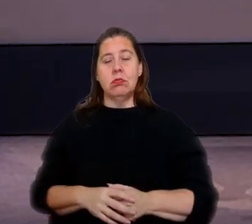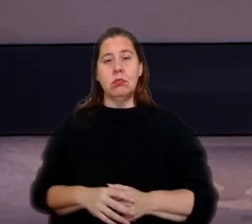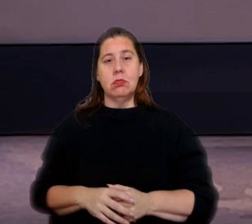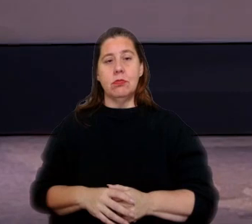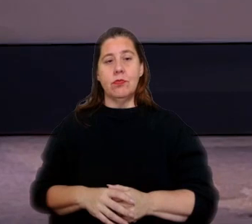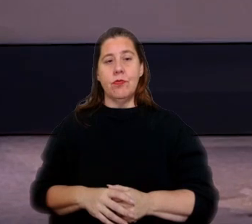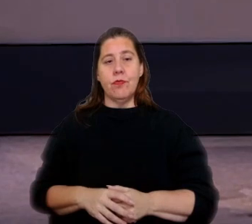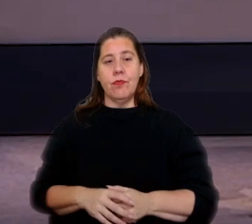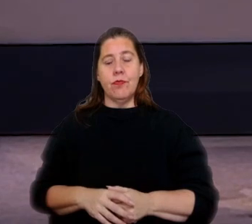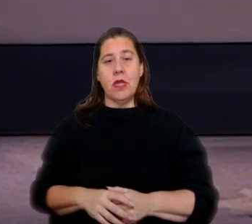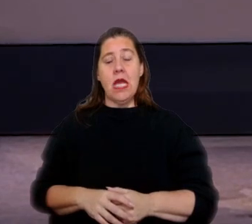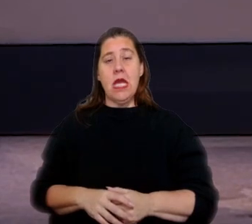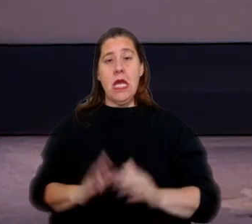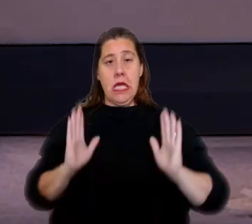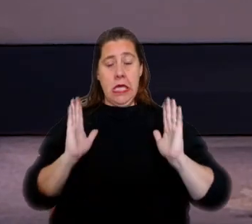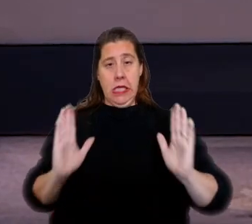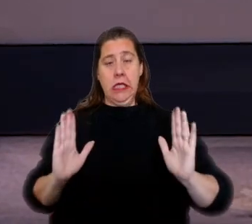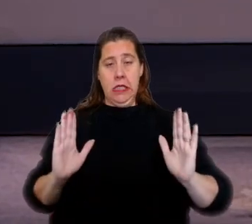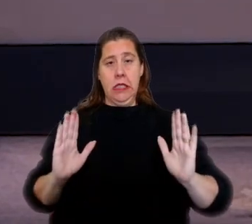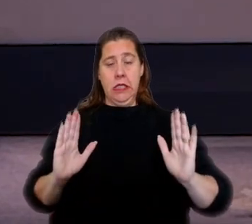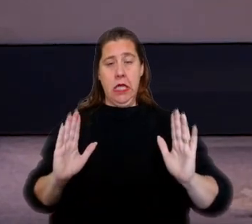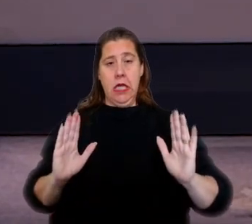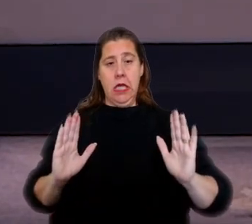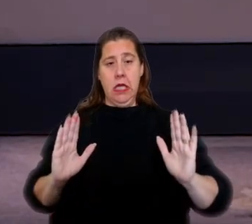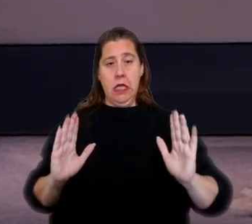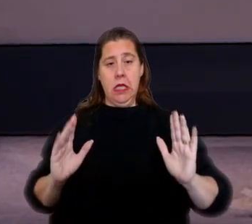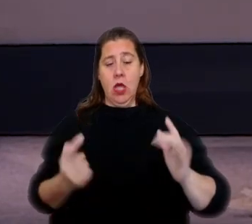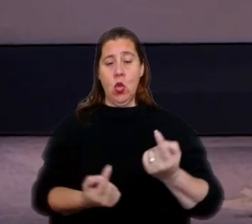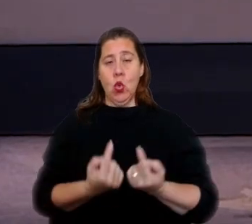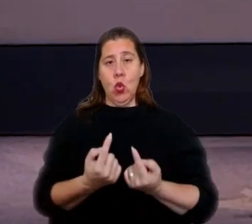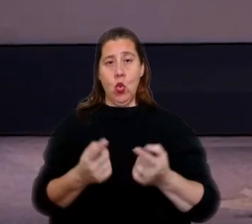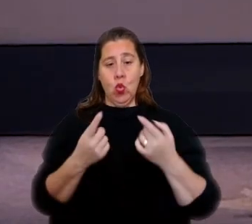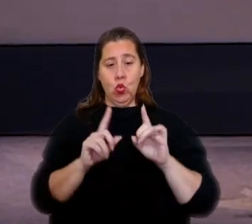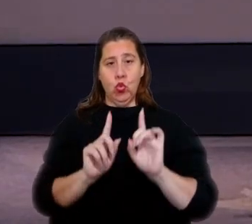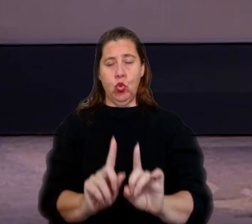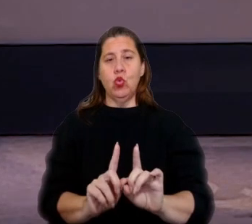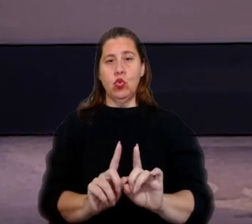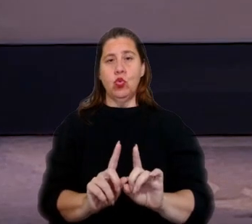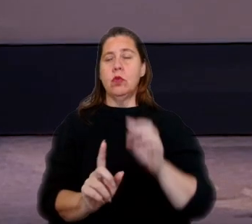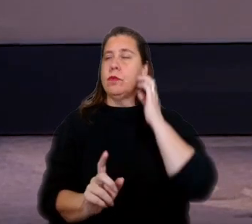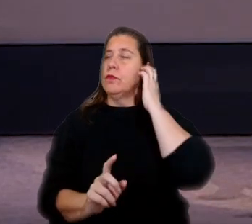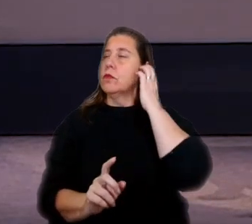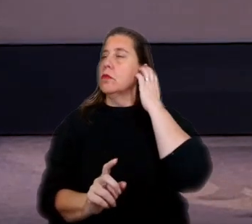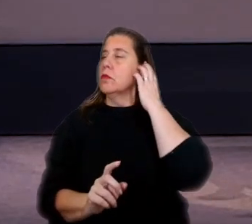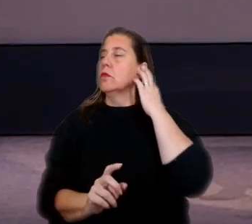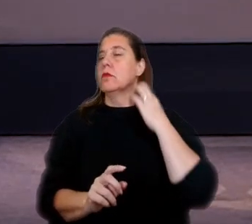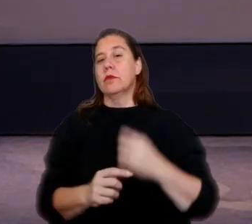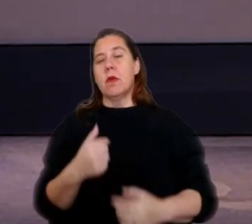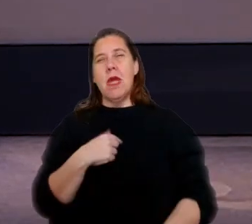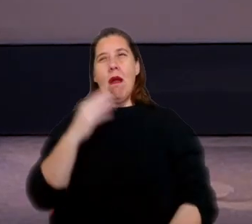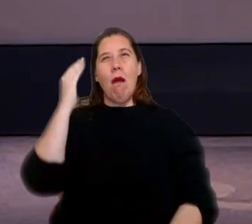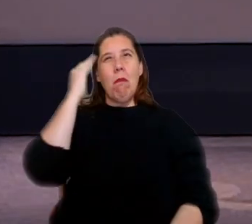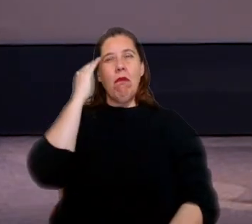E ele, a cena que ele está com o Remy, que ele fala minha cabeça, né, essa que se lembrou,